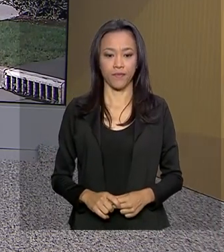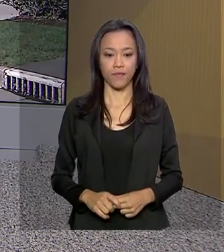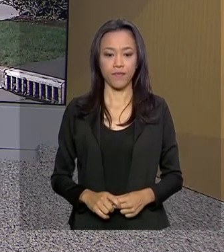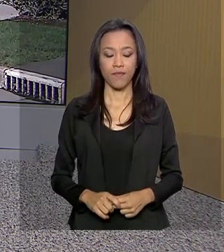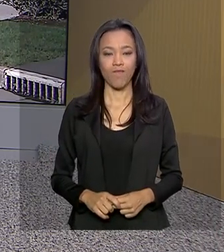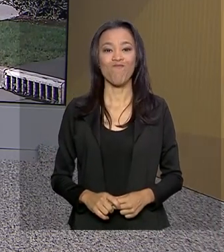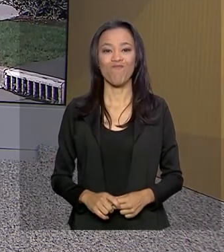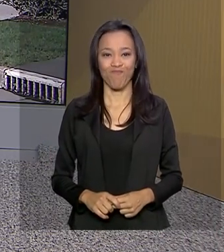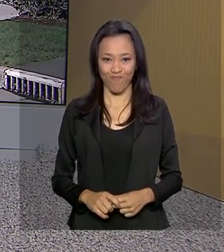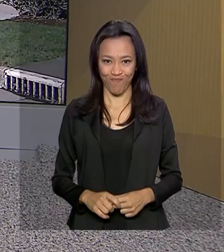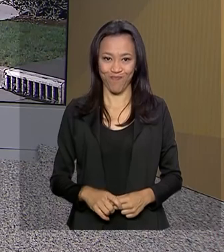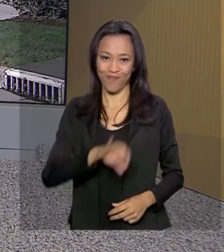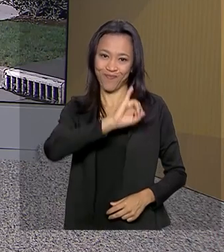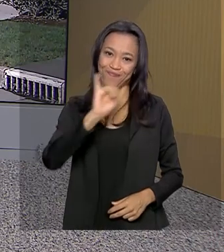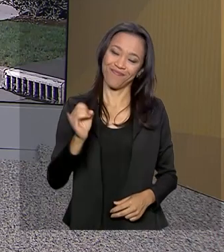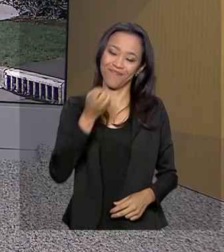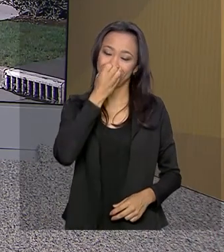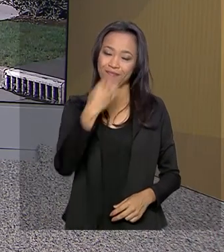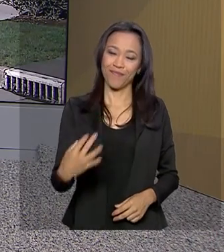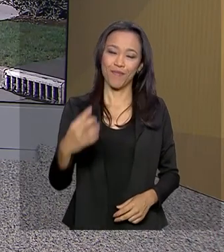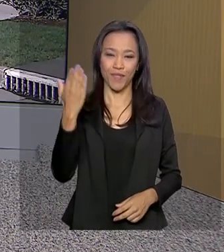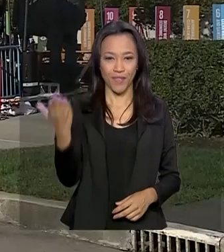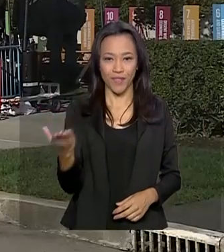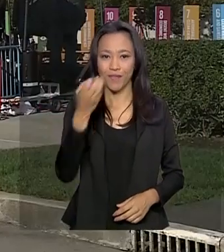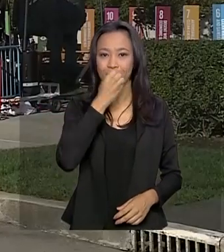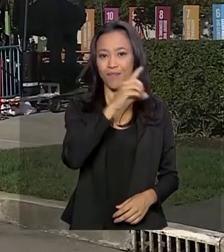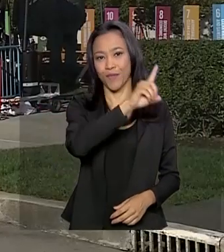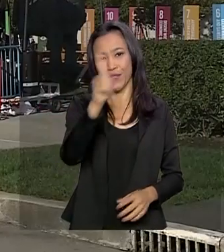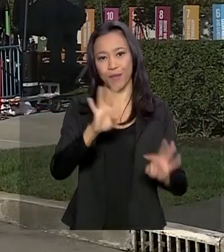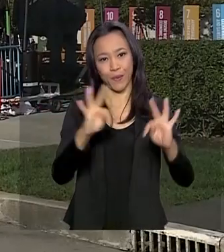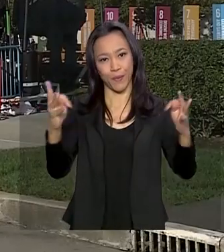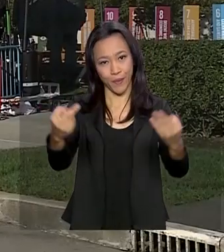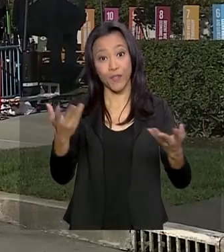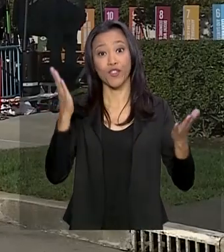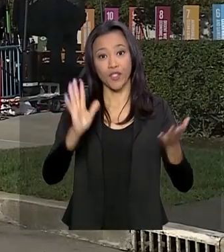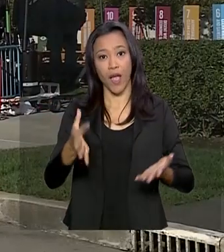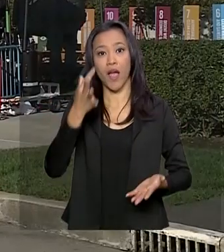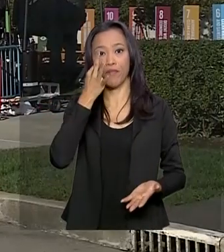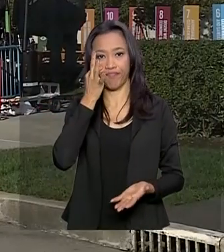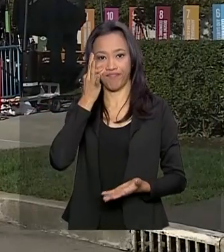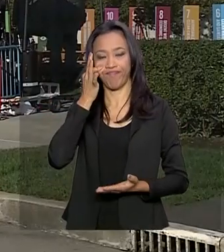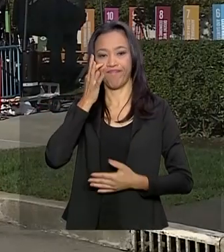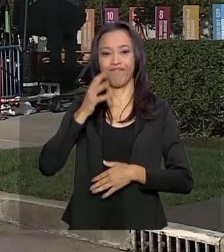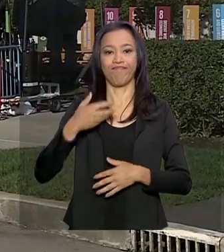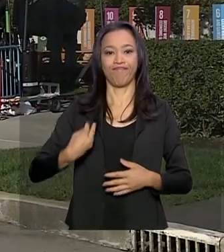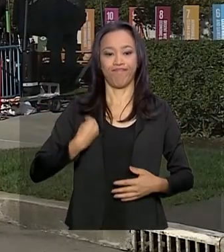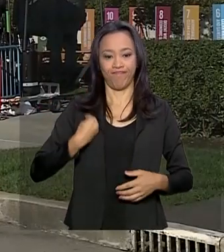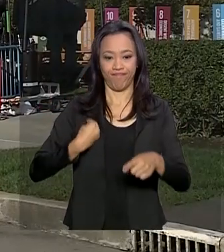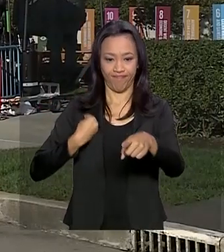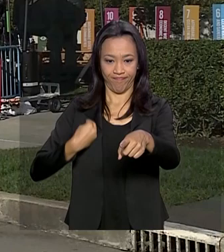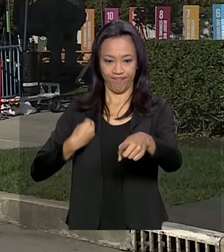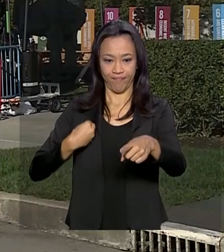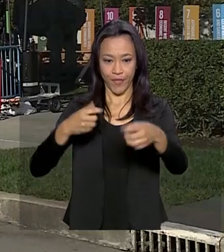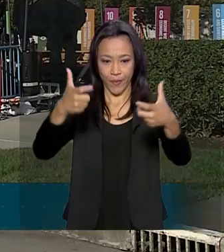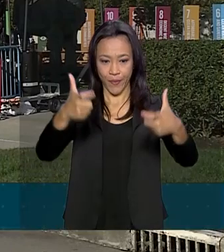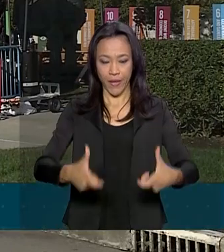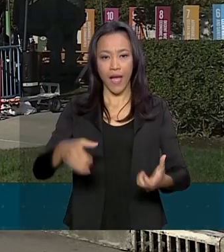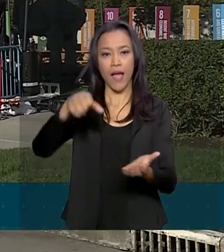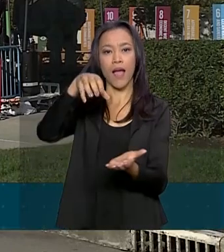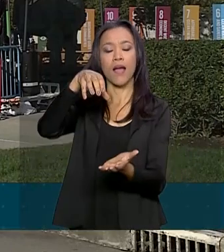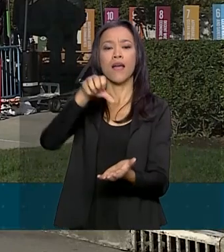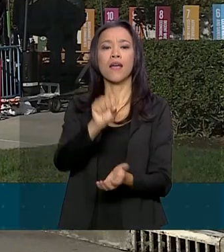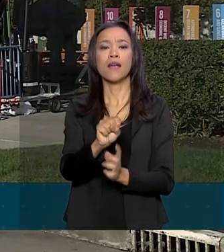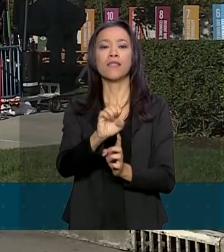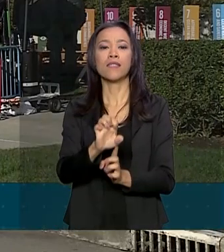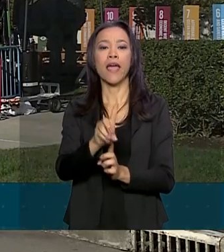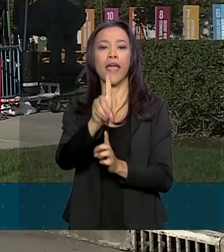foi maria bom dia pra você bom dia a todos olha nós já estamos aqui na sede da onu para acompanhar a abertura oficial da